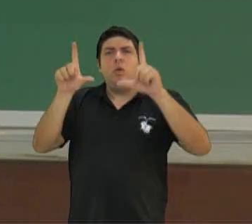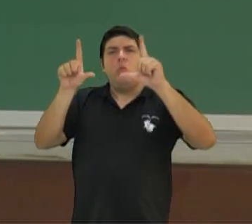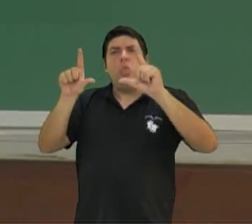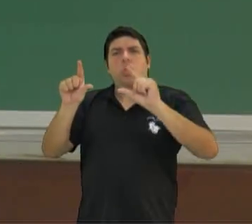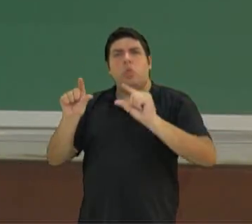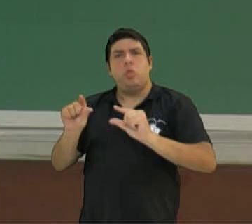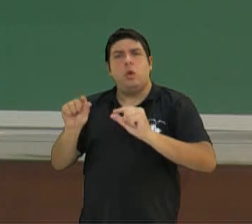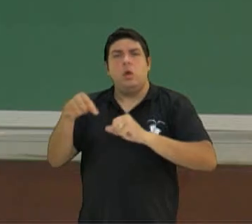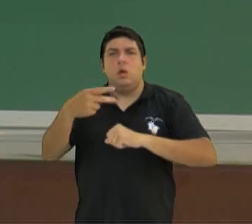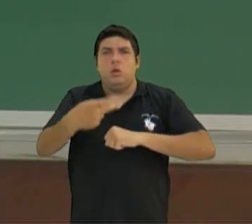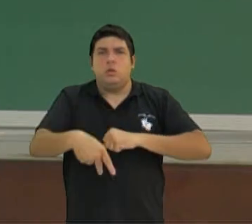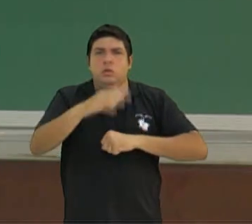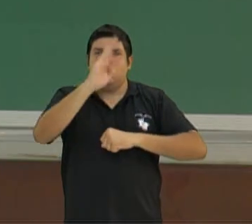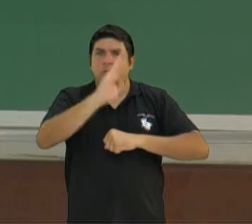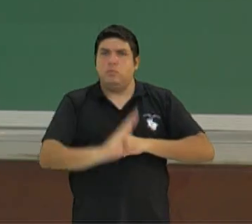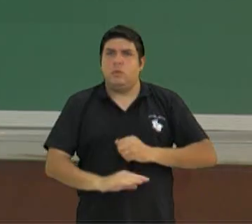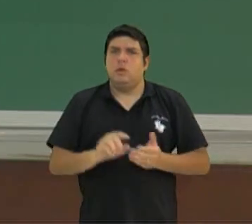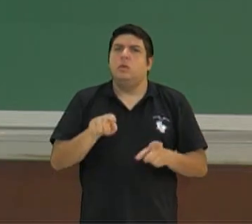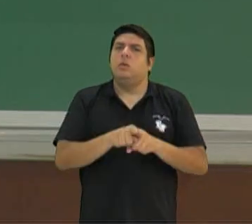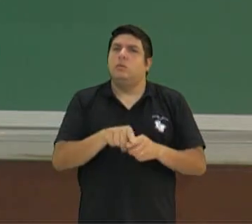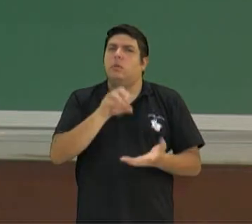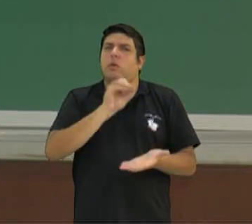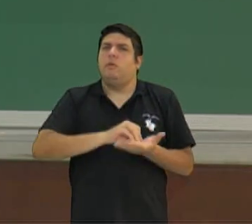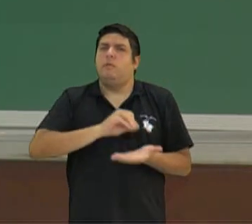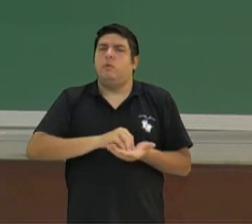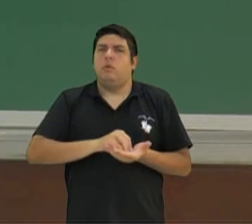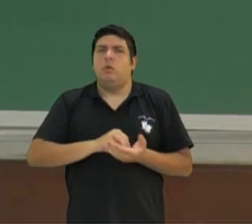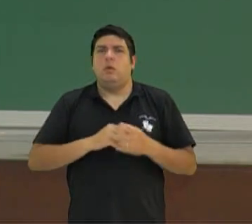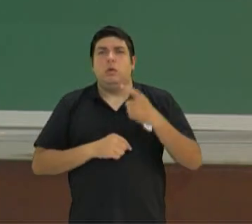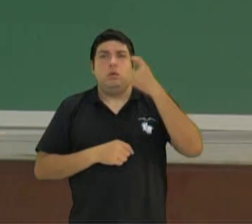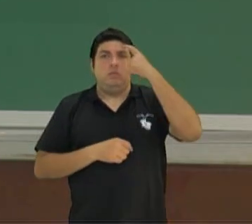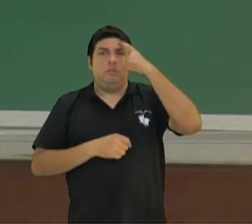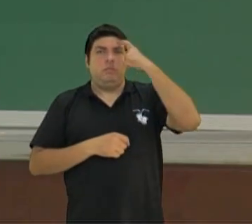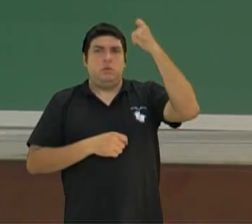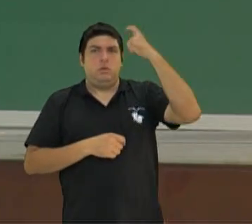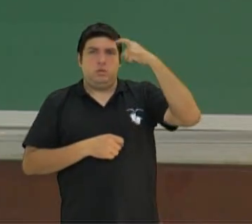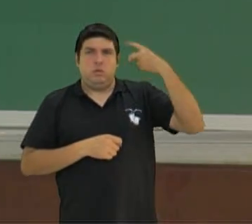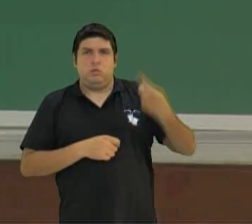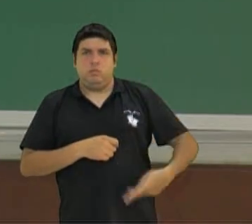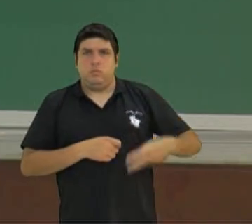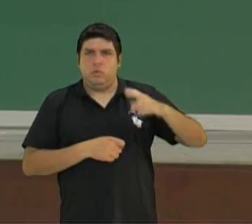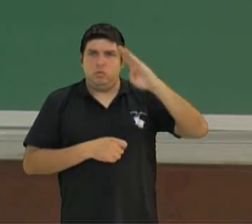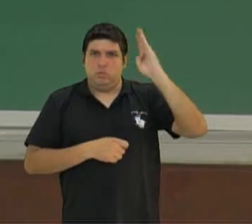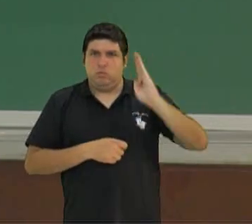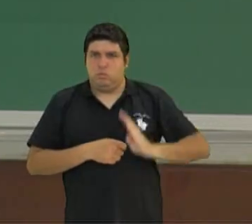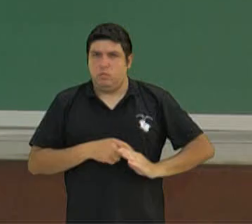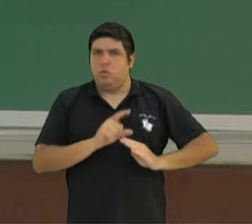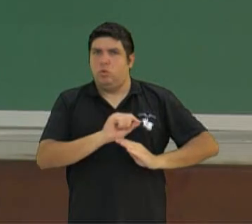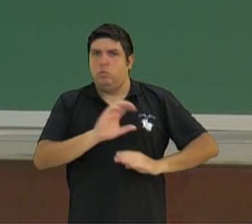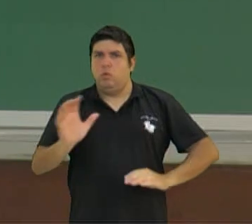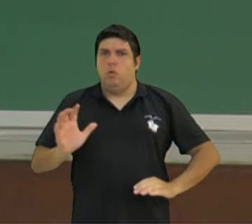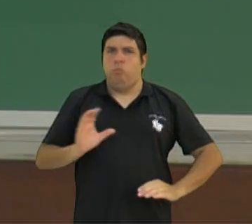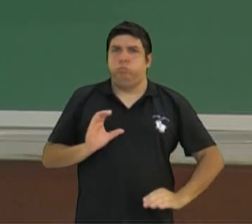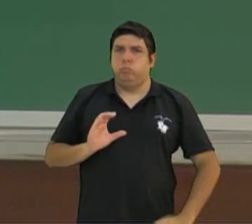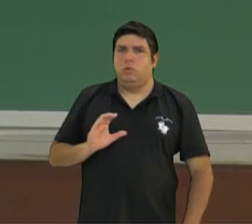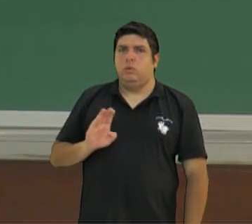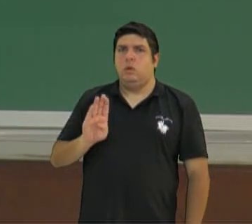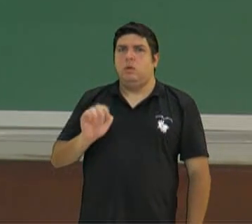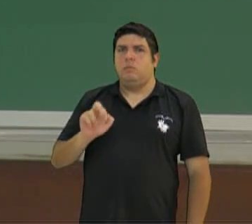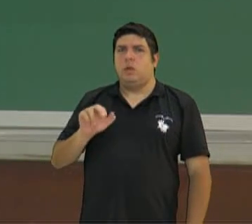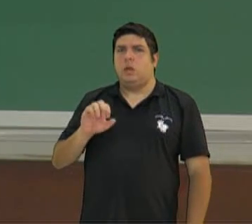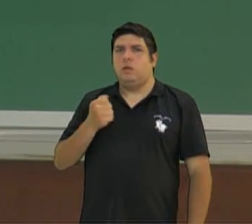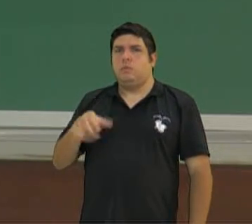produtos industrializados no Brasil. Qual foi a ideia, então, dos grandes barões ali que tinham recursos